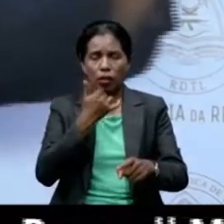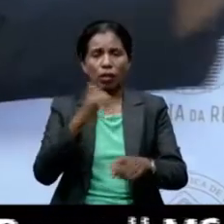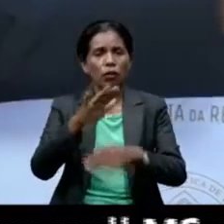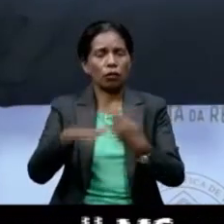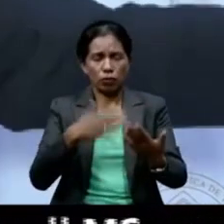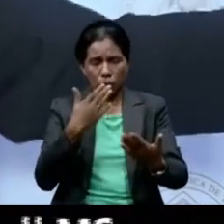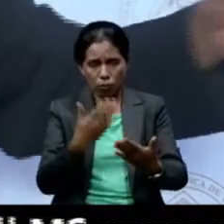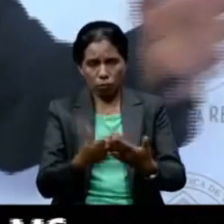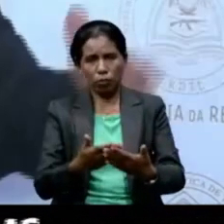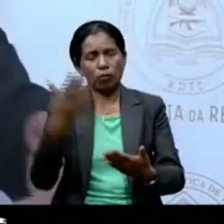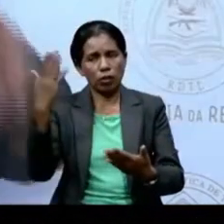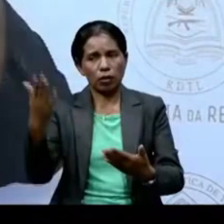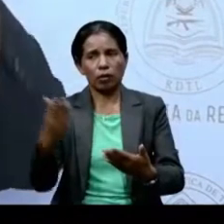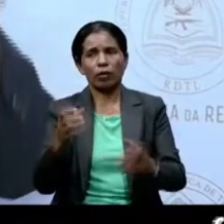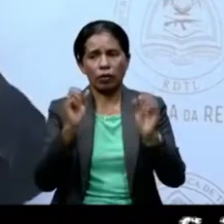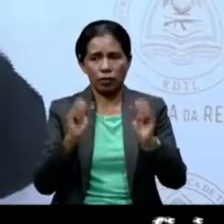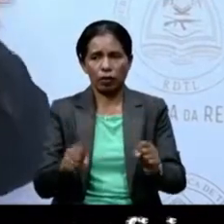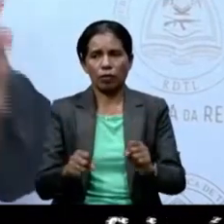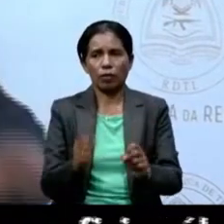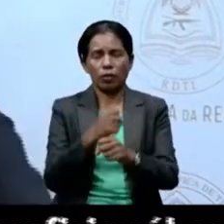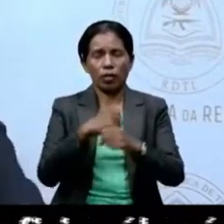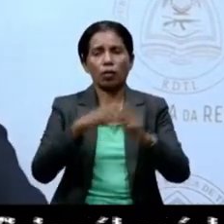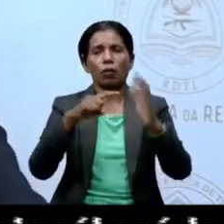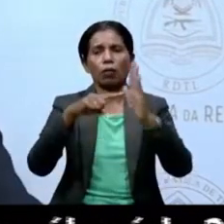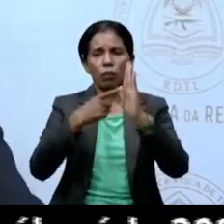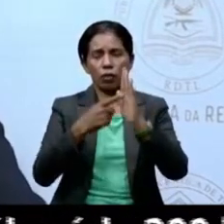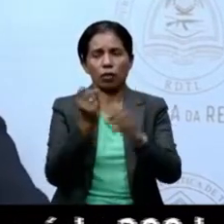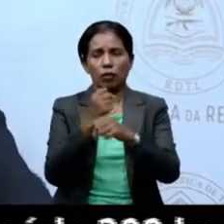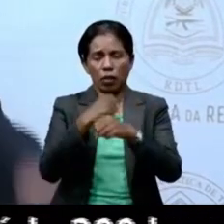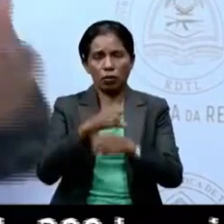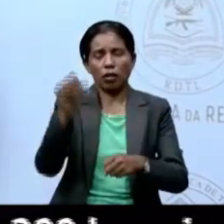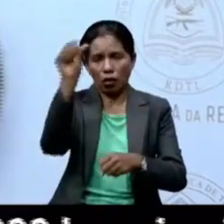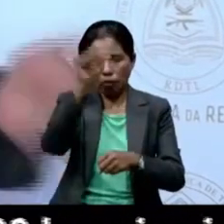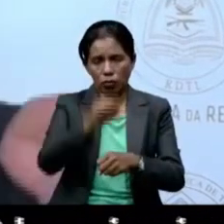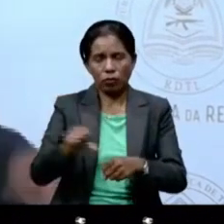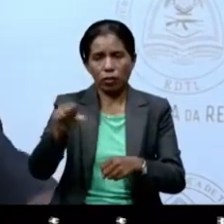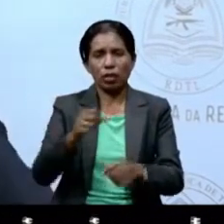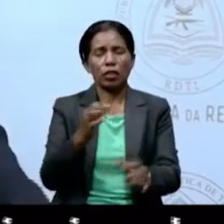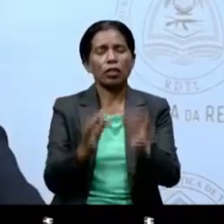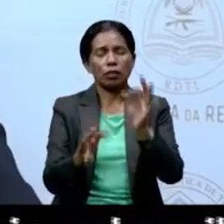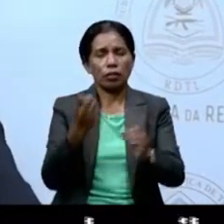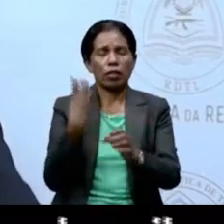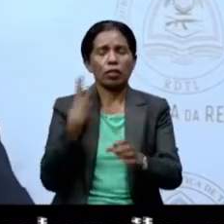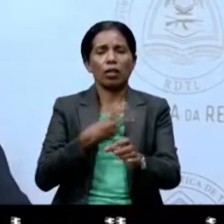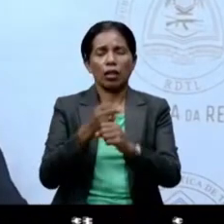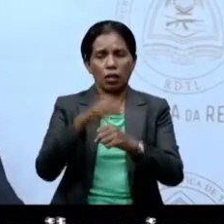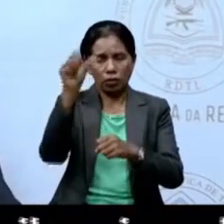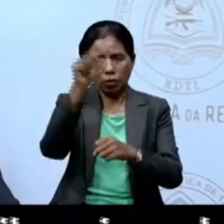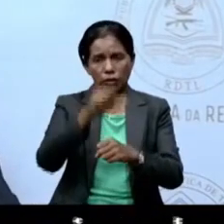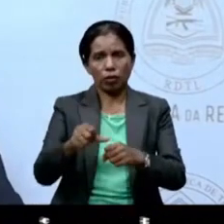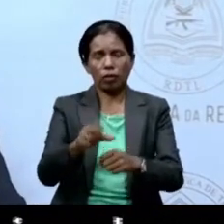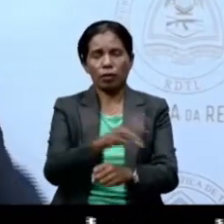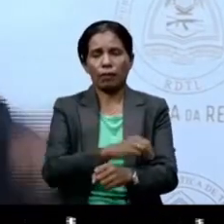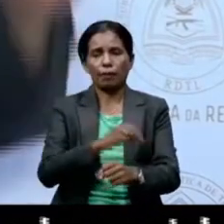bea acontece hori ato hagu ona auditoria. Se ite makalo auditoria de ang oh, ne vingança